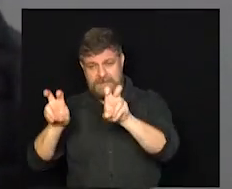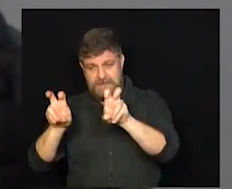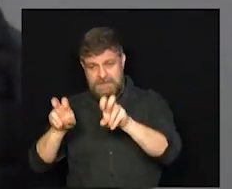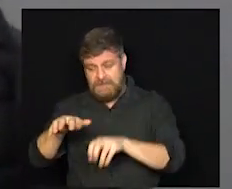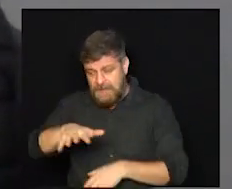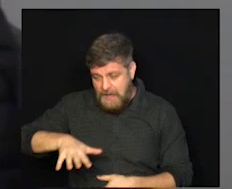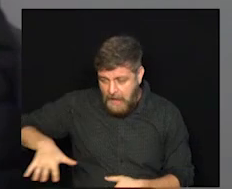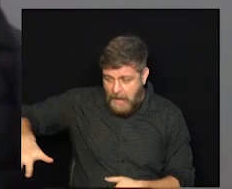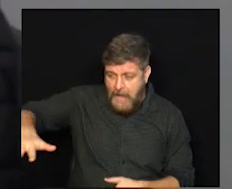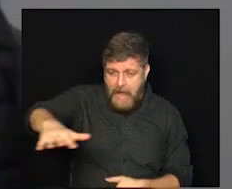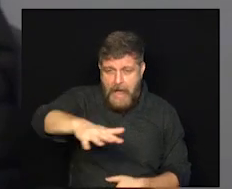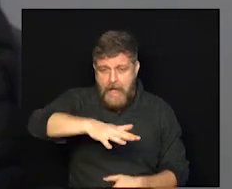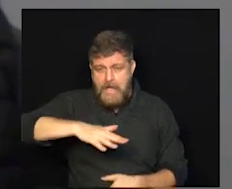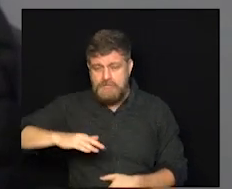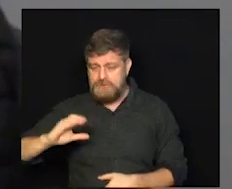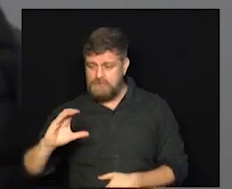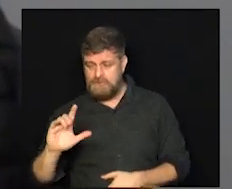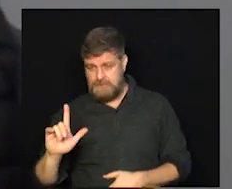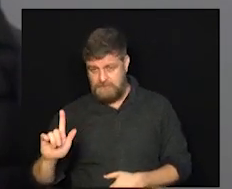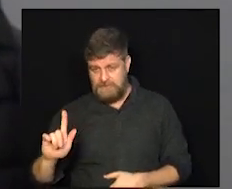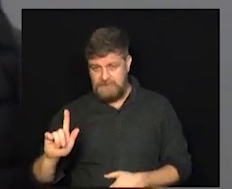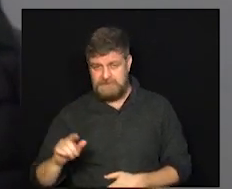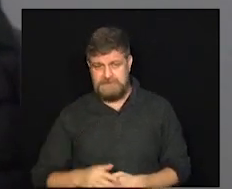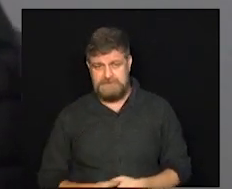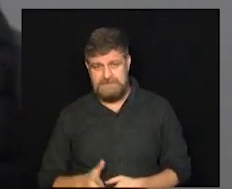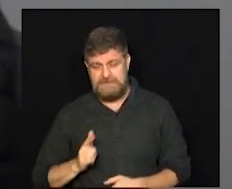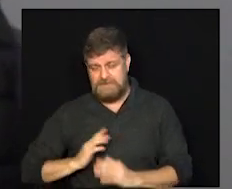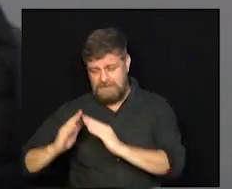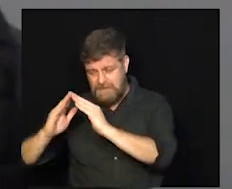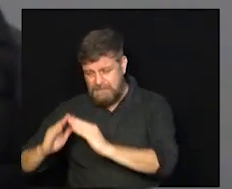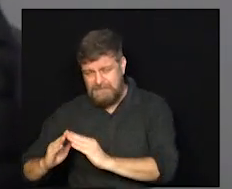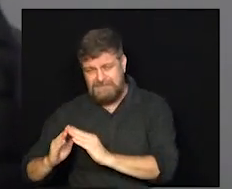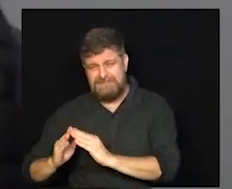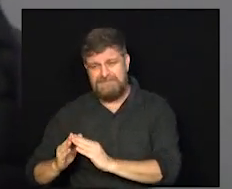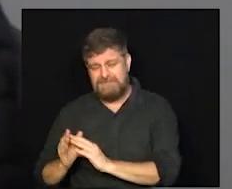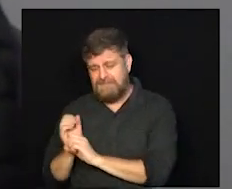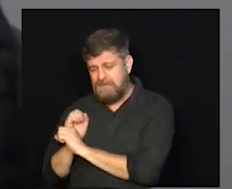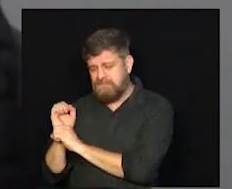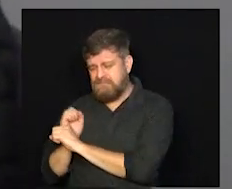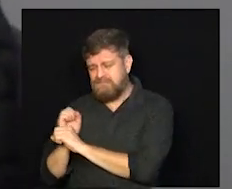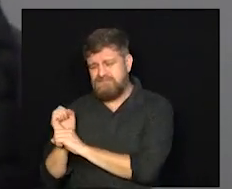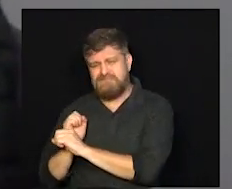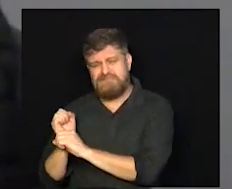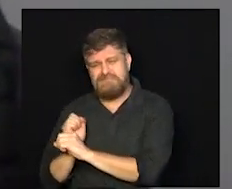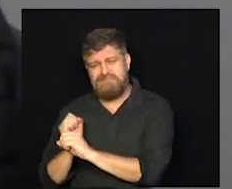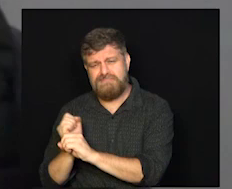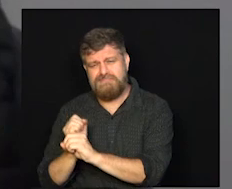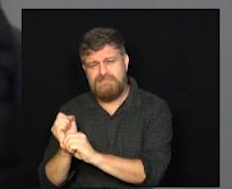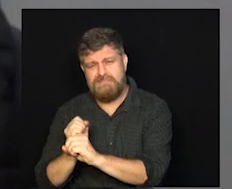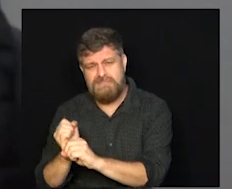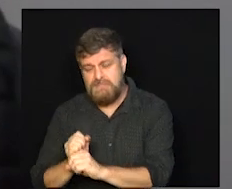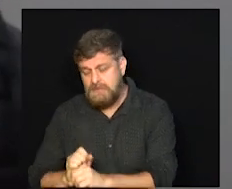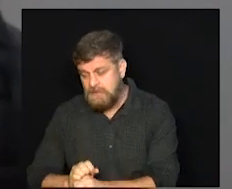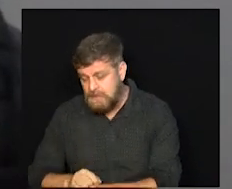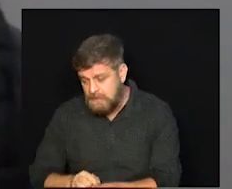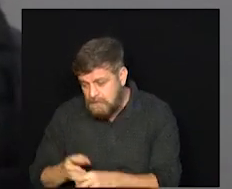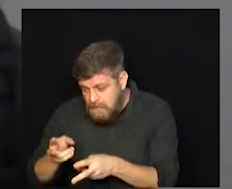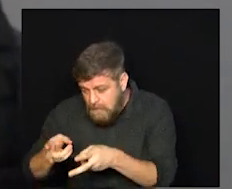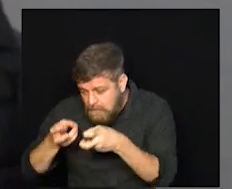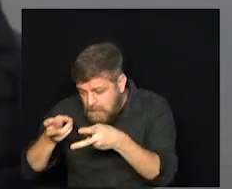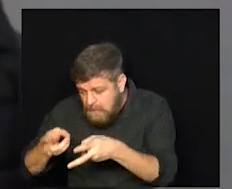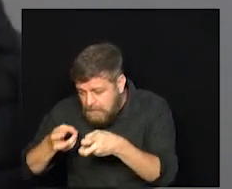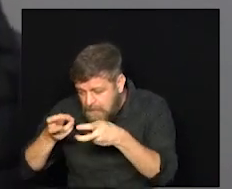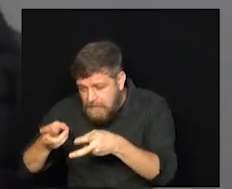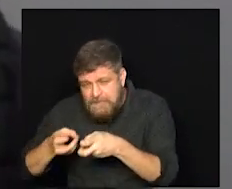região. Por estar ali há tanto tempo, a gente conseguiu observar desde o